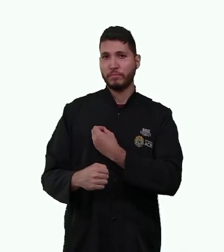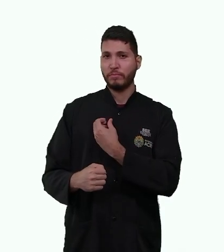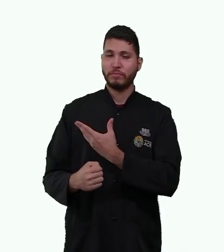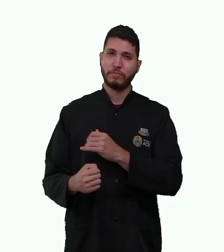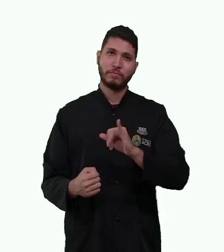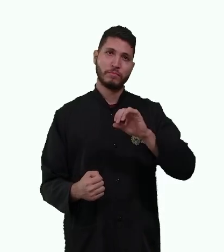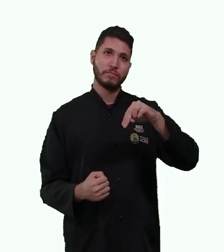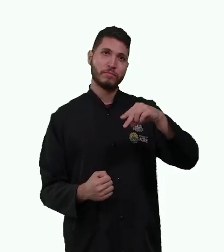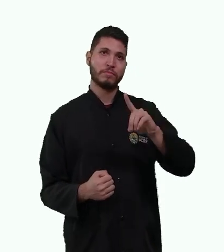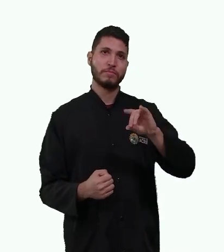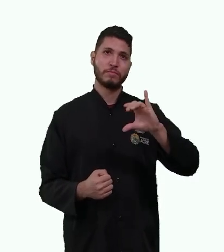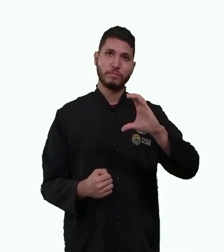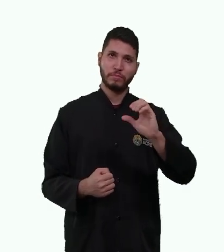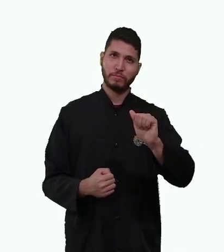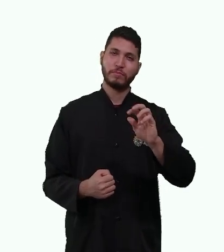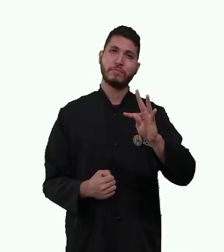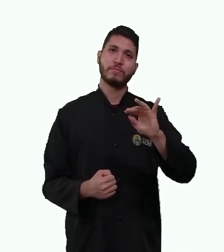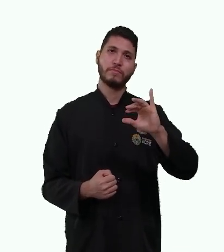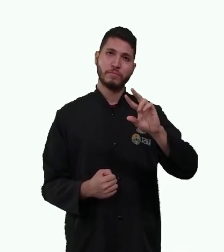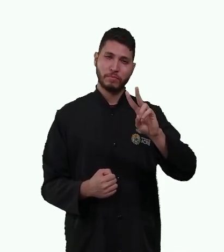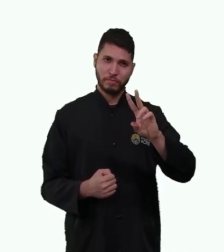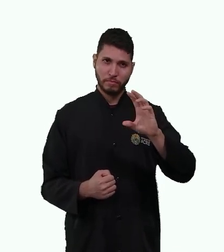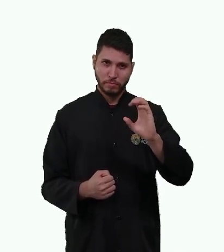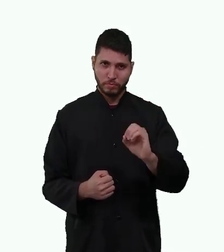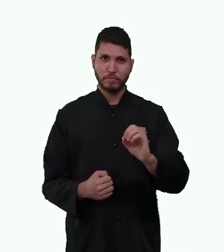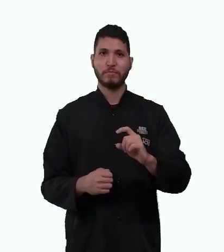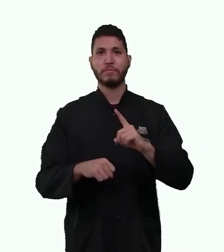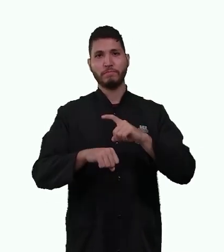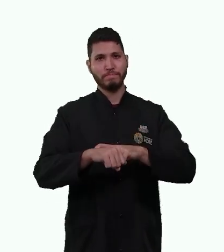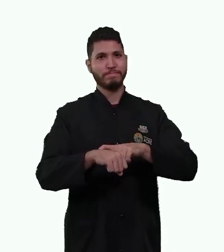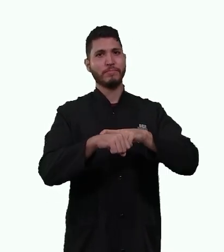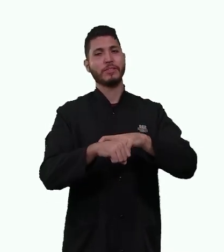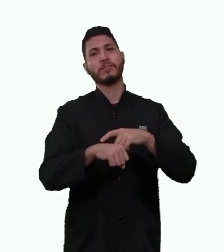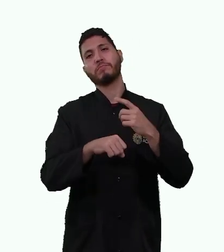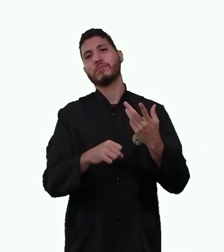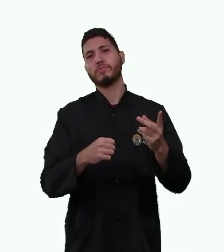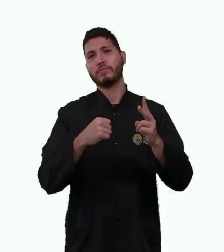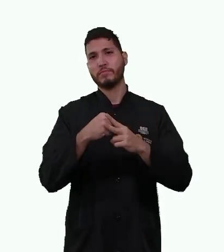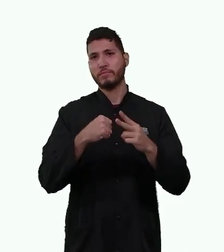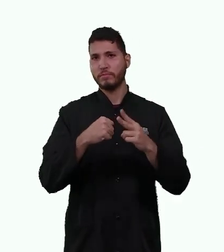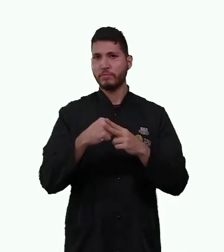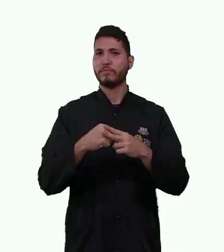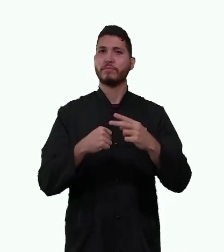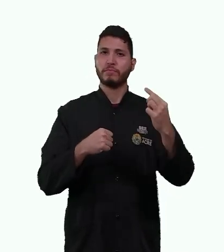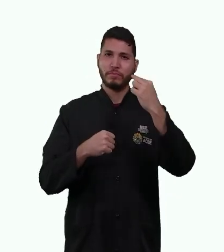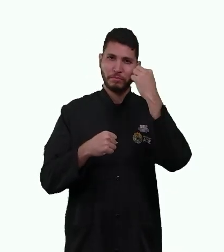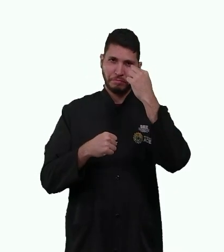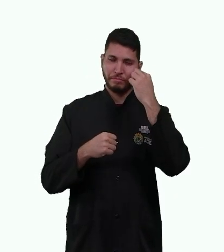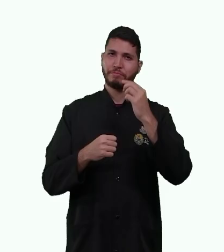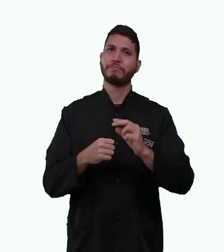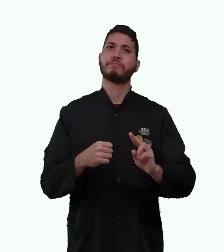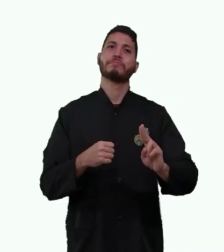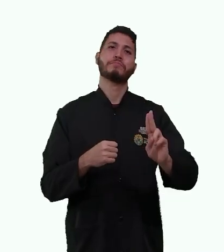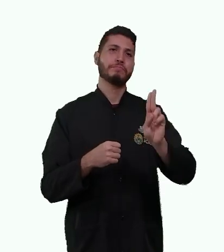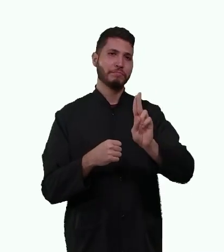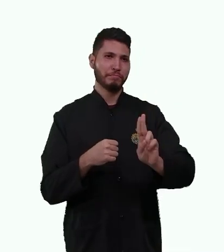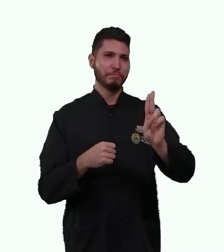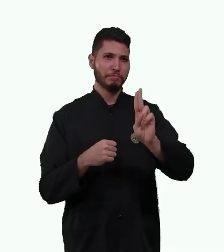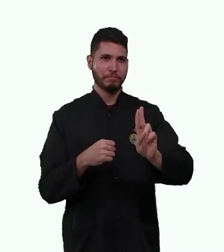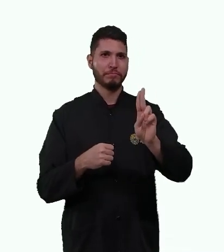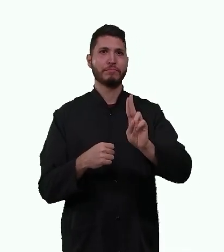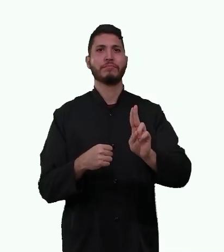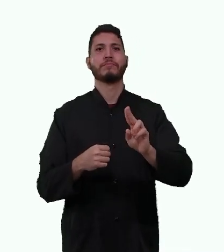indicativo. El presente de indicativo é um tempo verbal del espanhol muito utilizado. El presente